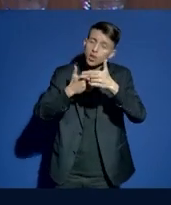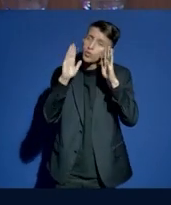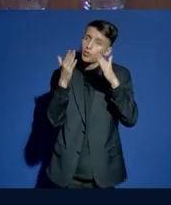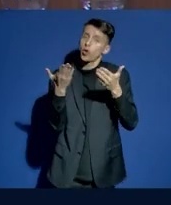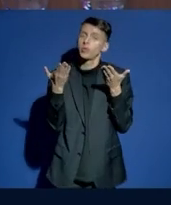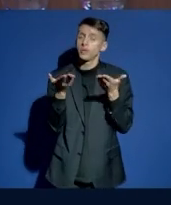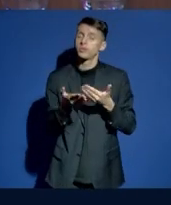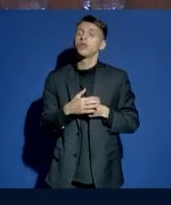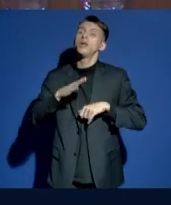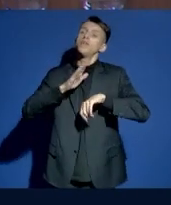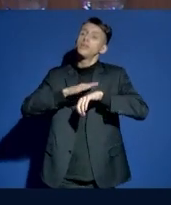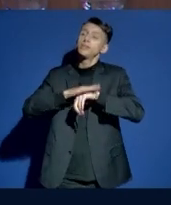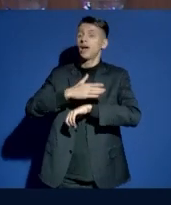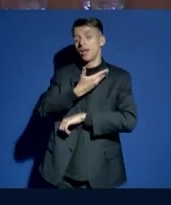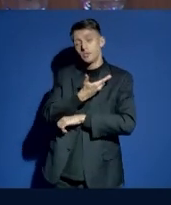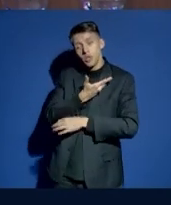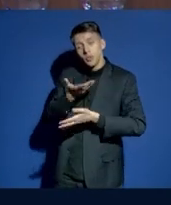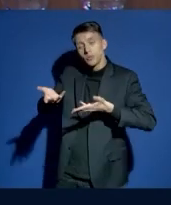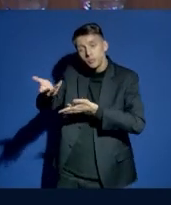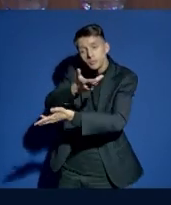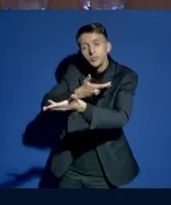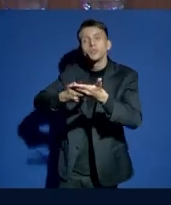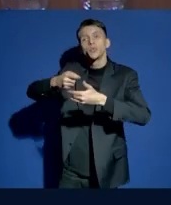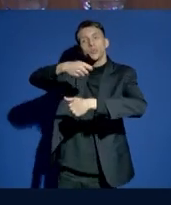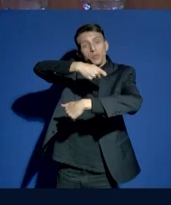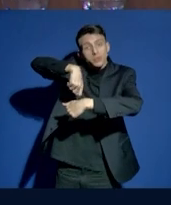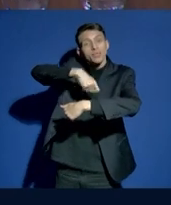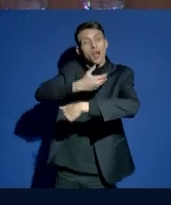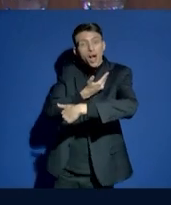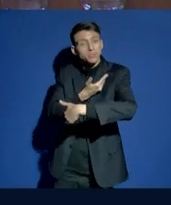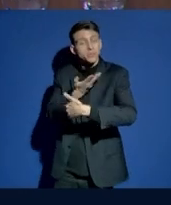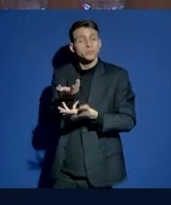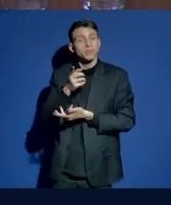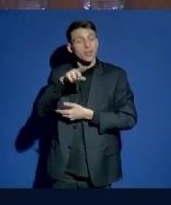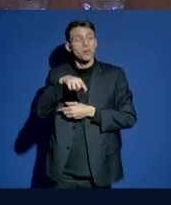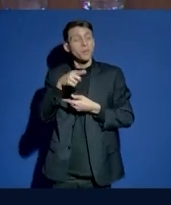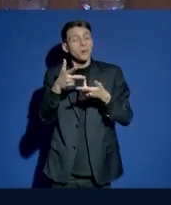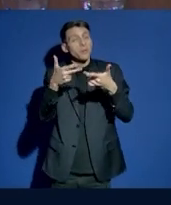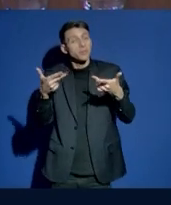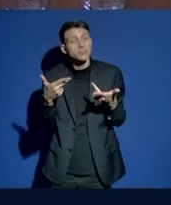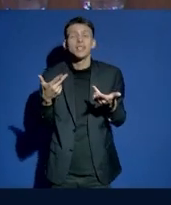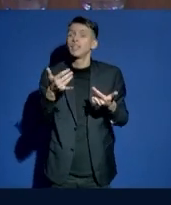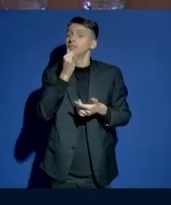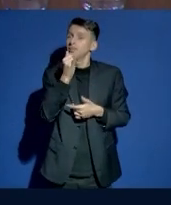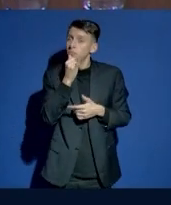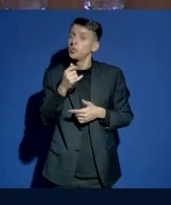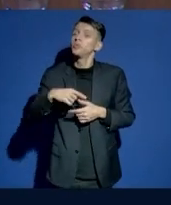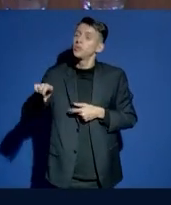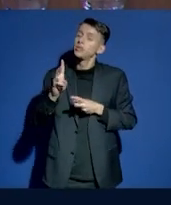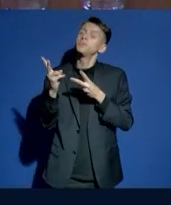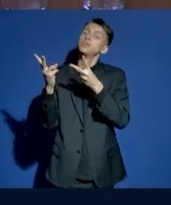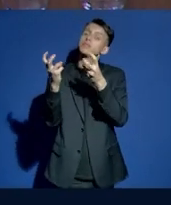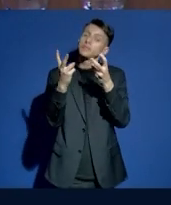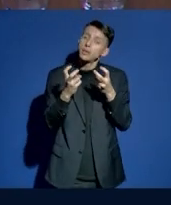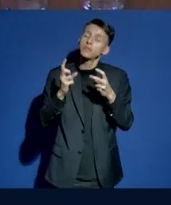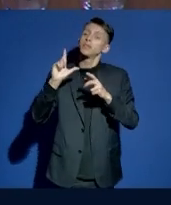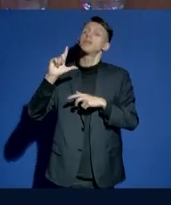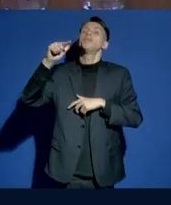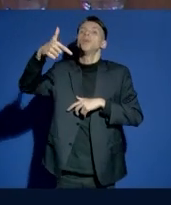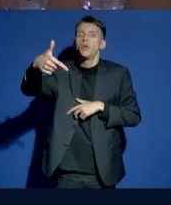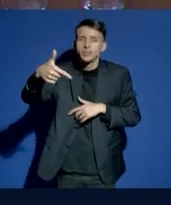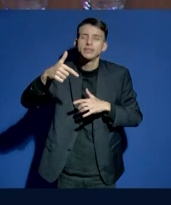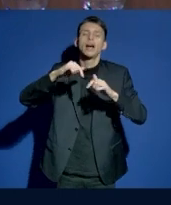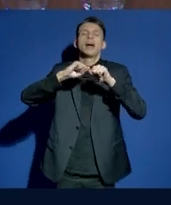questão de fazer para os amigos, cozinhar para os amigos, que não é... Essa foi... Aconteceu... A gente tomou mais perceptível depois da pandemia,